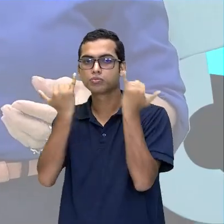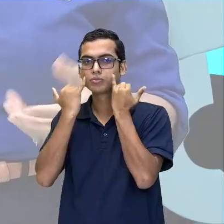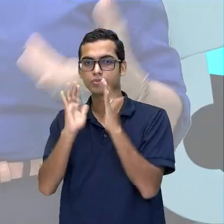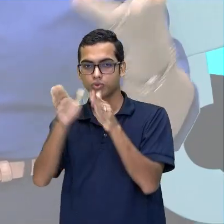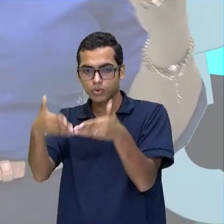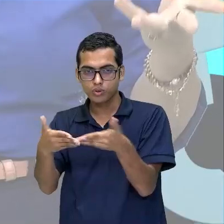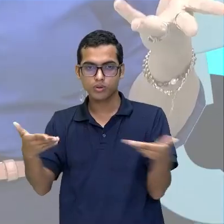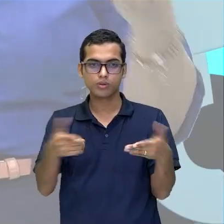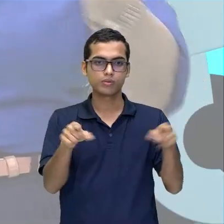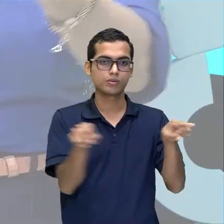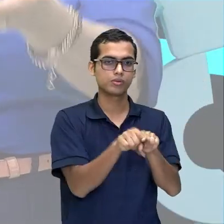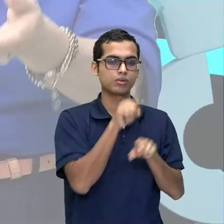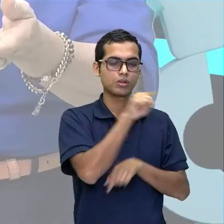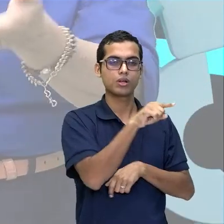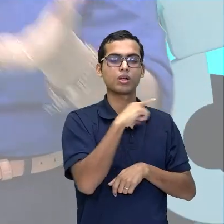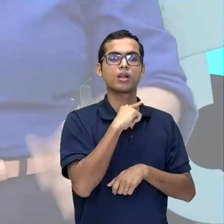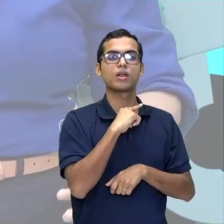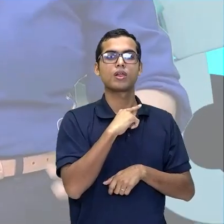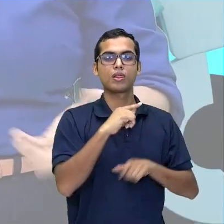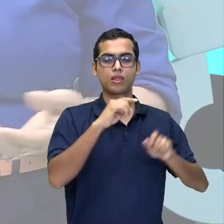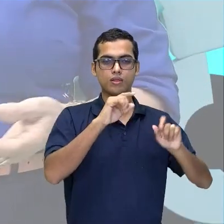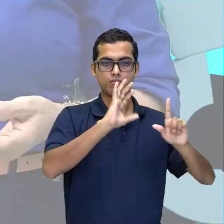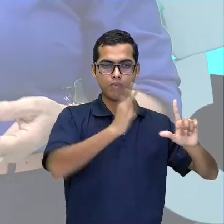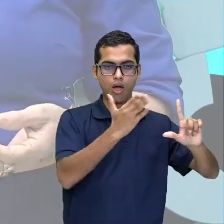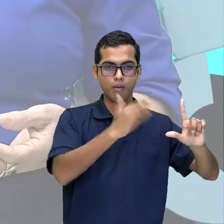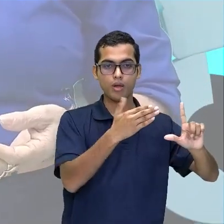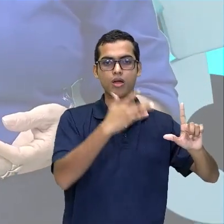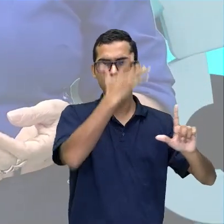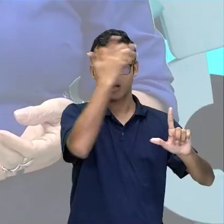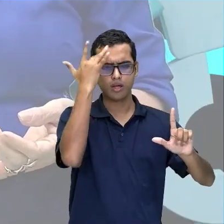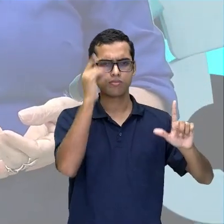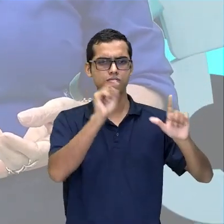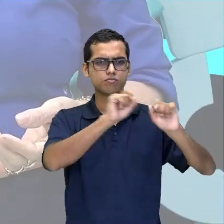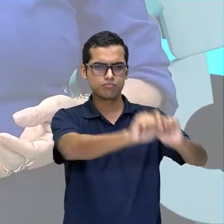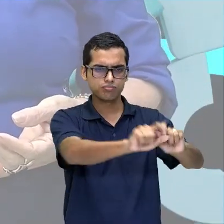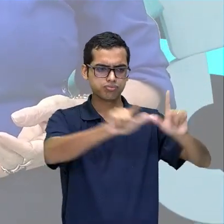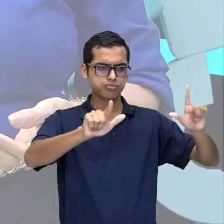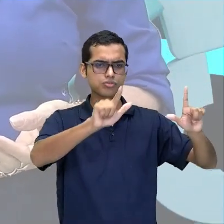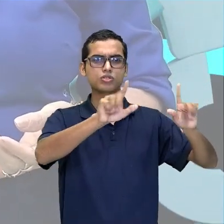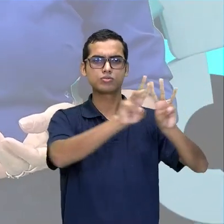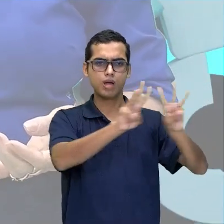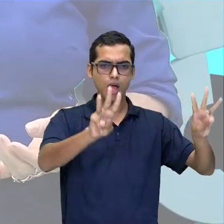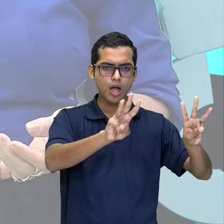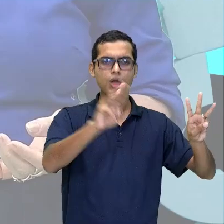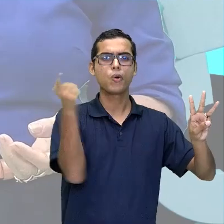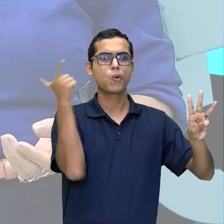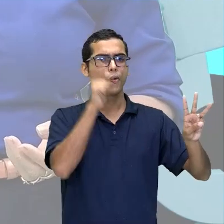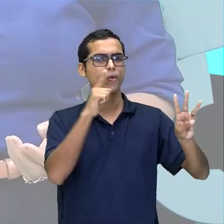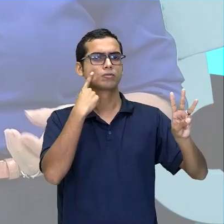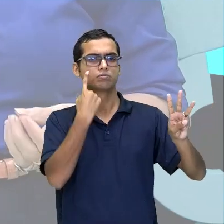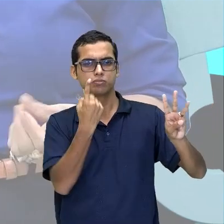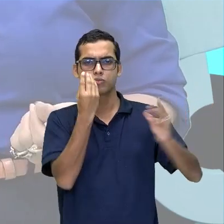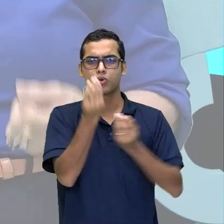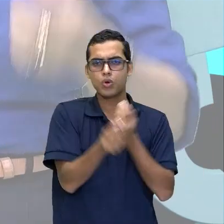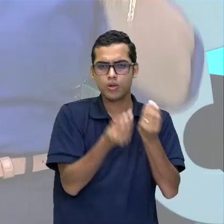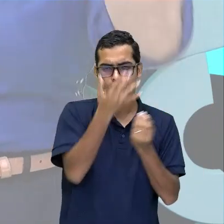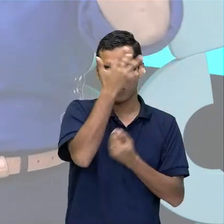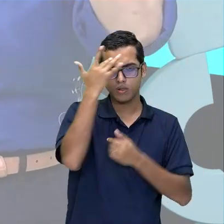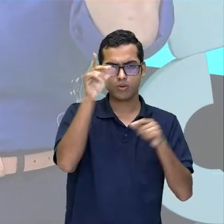site web que permite que os usuários acessem diferentes seções e páginas através de links e menus